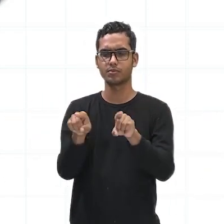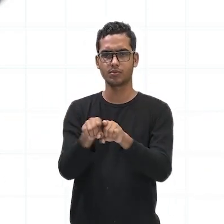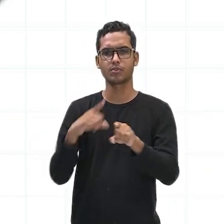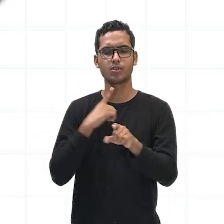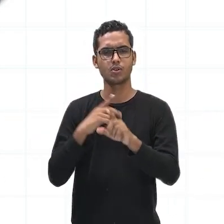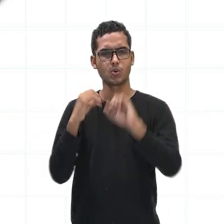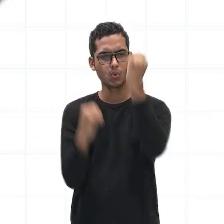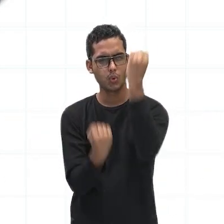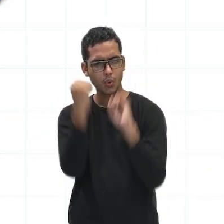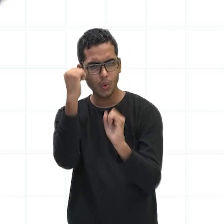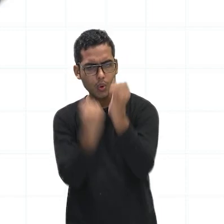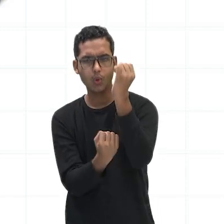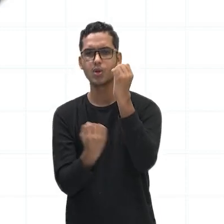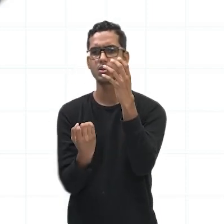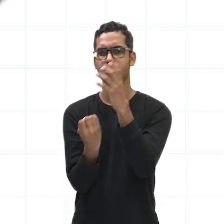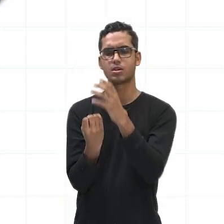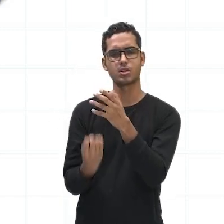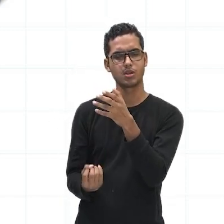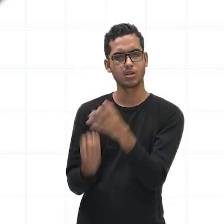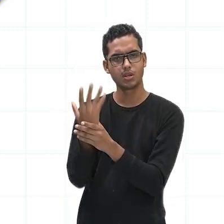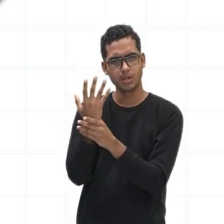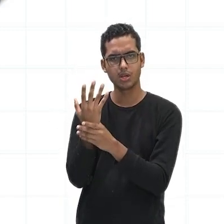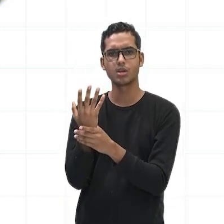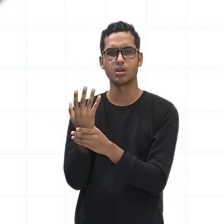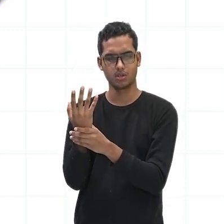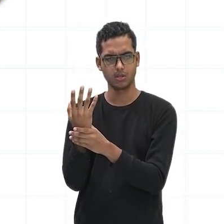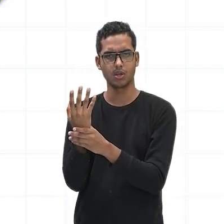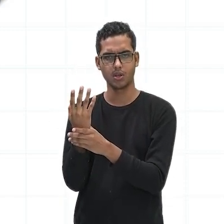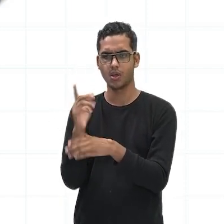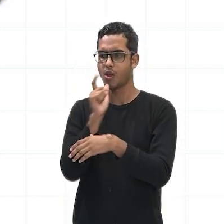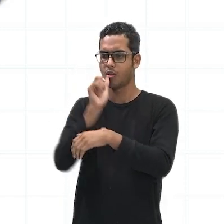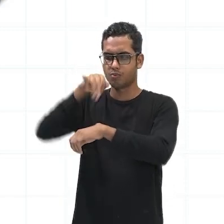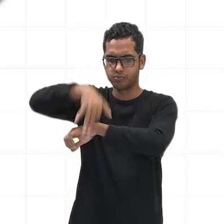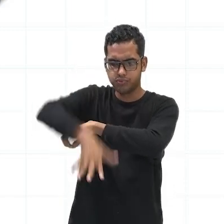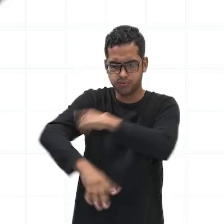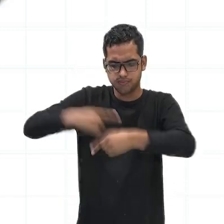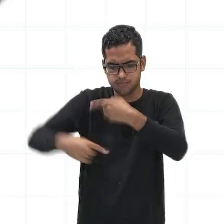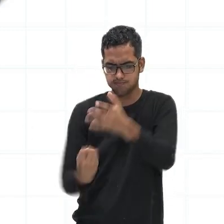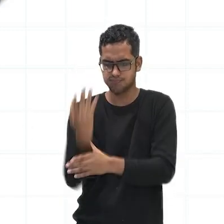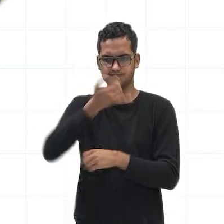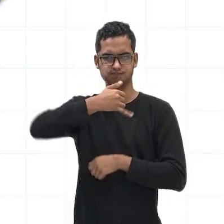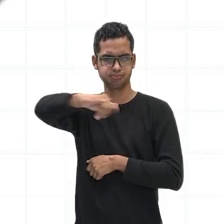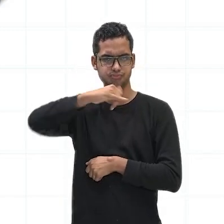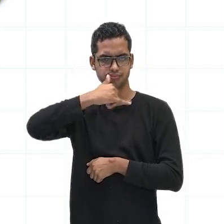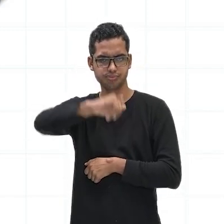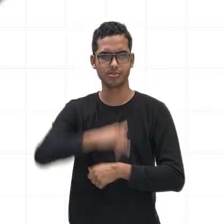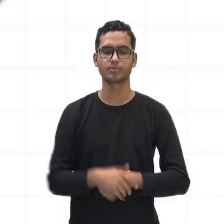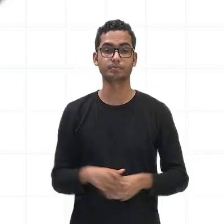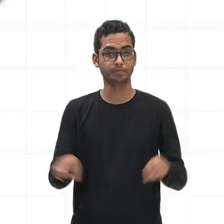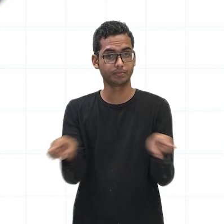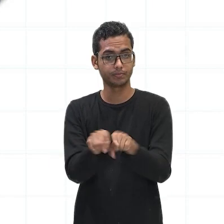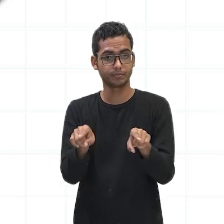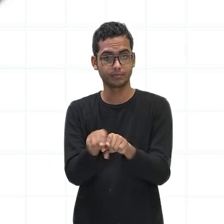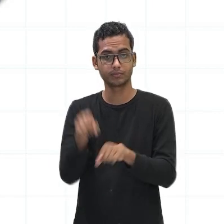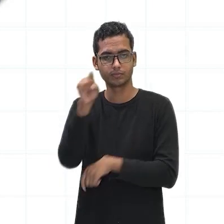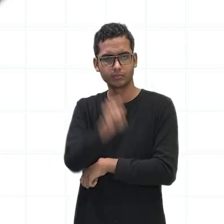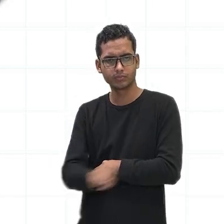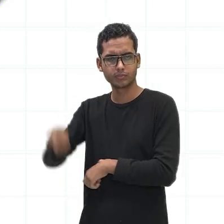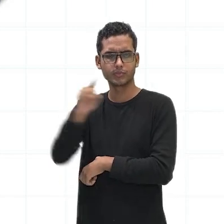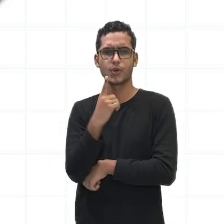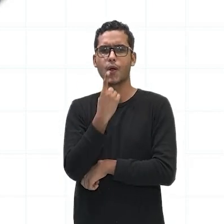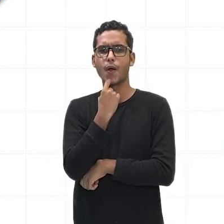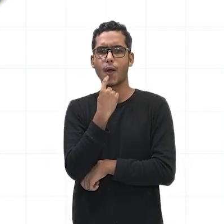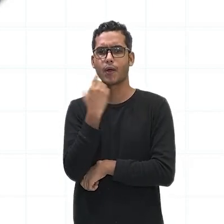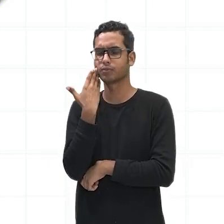exemplo dessas usinas hidrelétricas, né, que vão ser geradoras aí de energia. No círculo vermelho, você observa ali uma